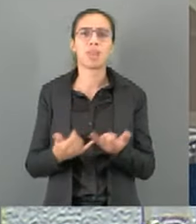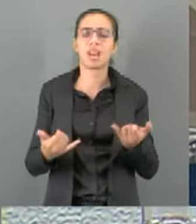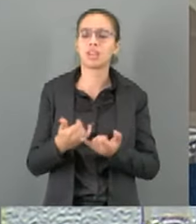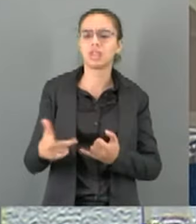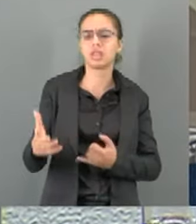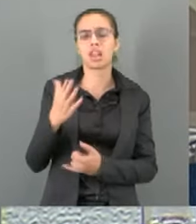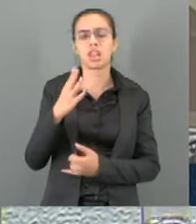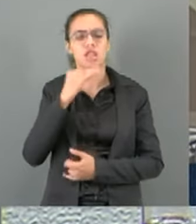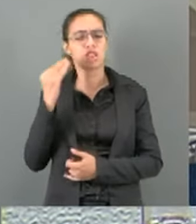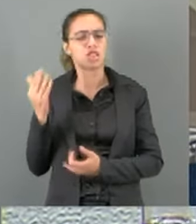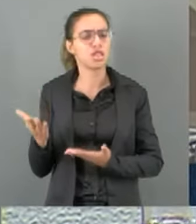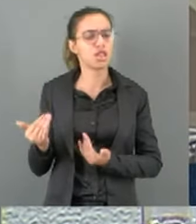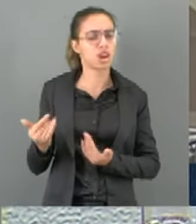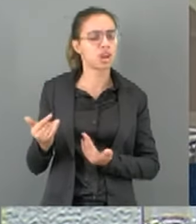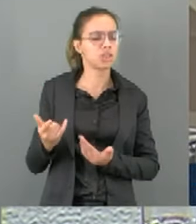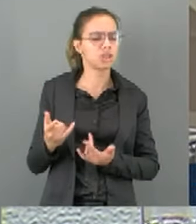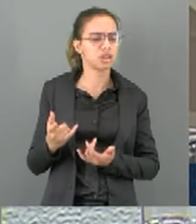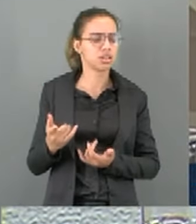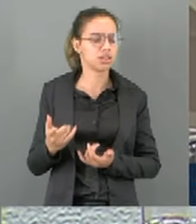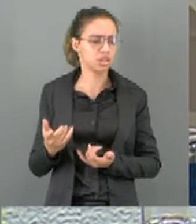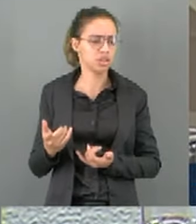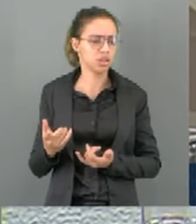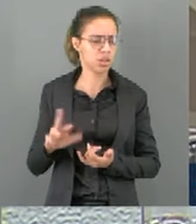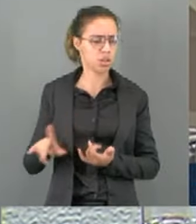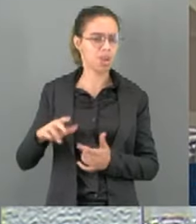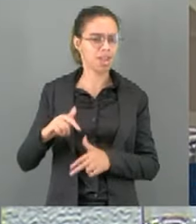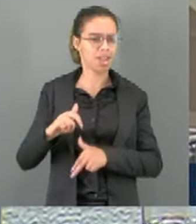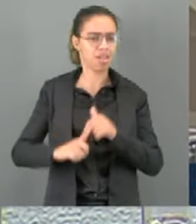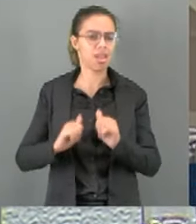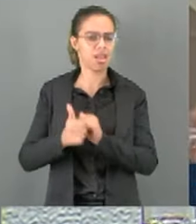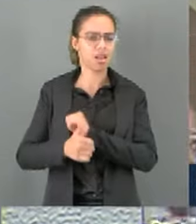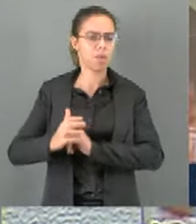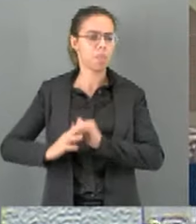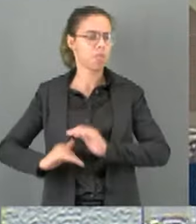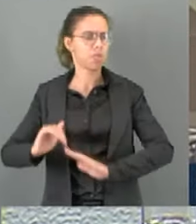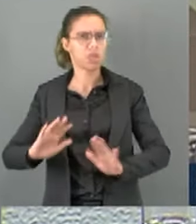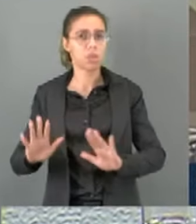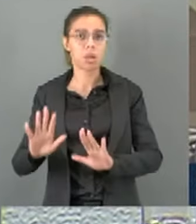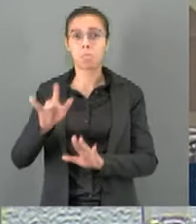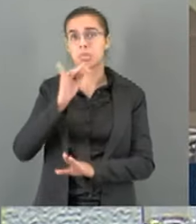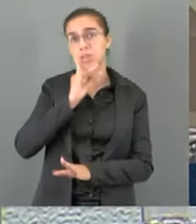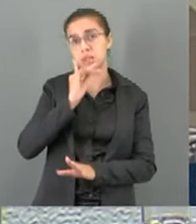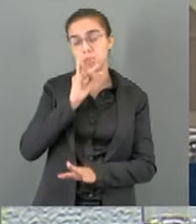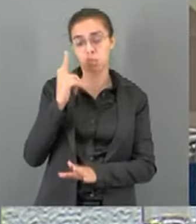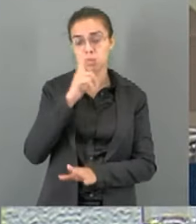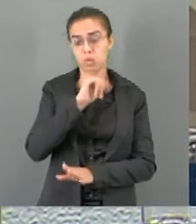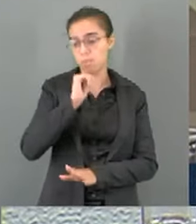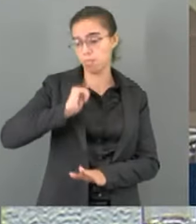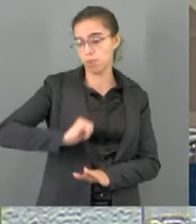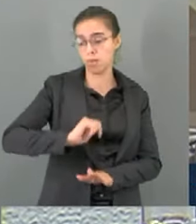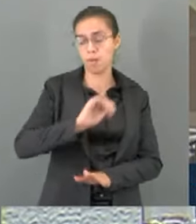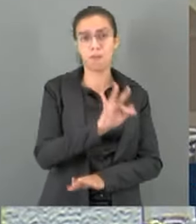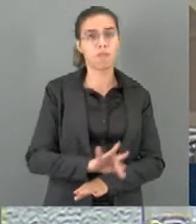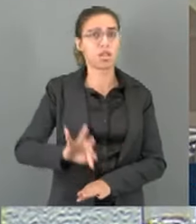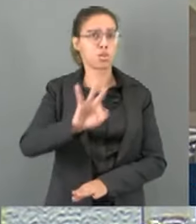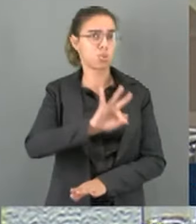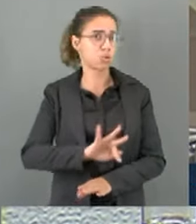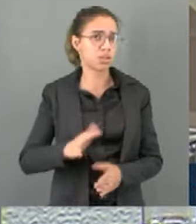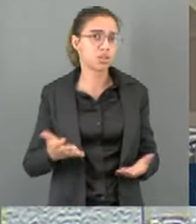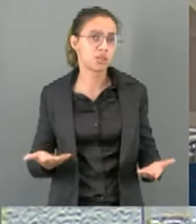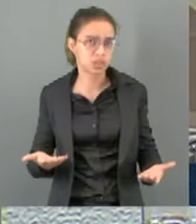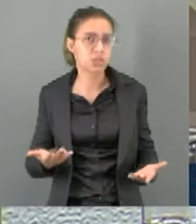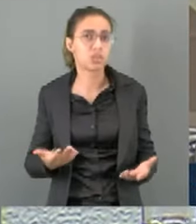não vá se tornar um atleta profissional, mas ele é uma forma dele conseguir, por exemplo, uma bolsa na faculdade. Então é um sistema que